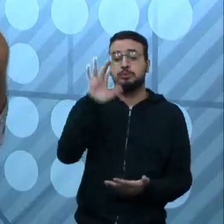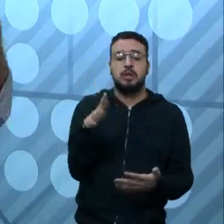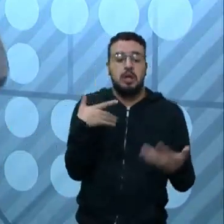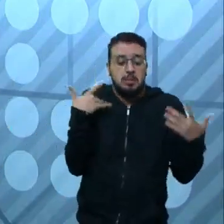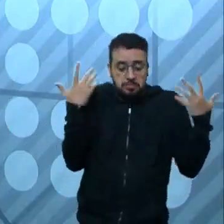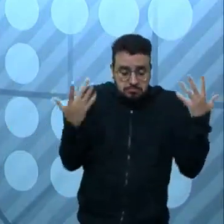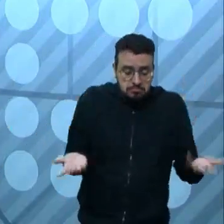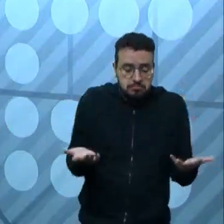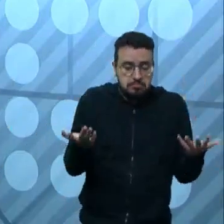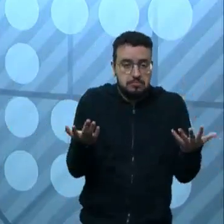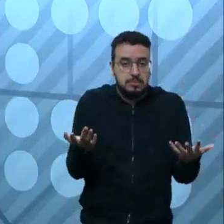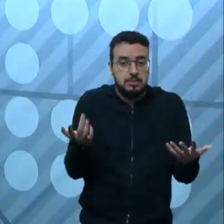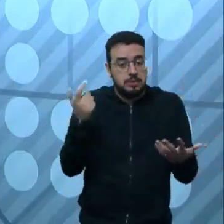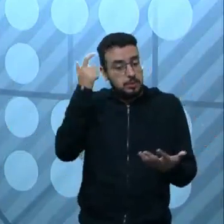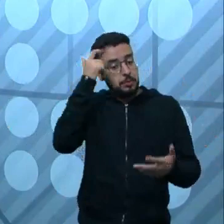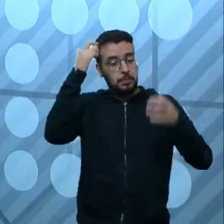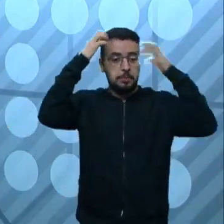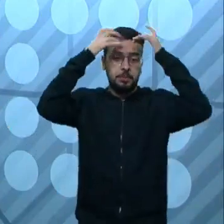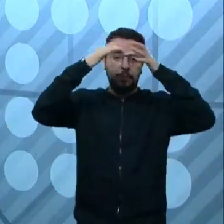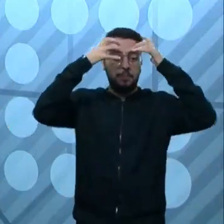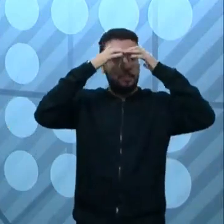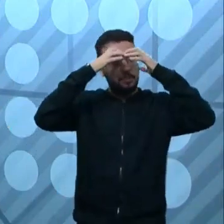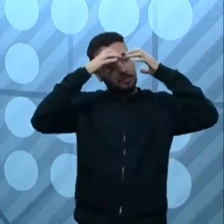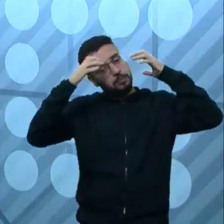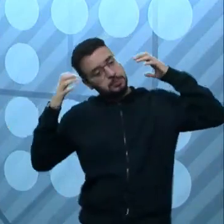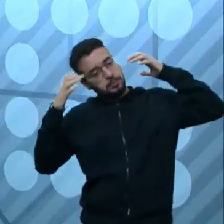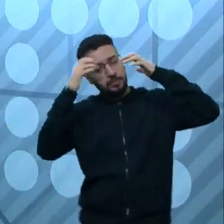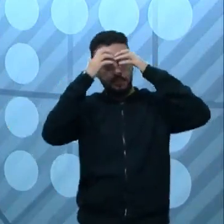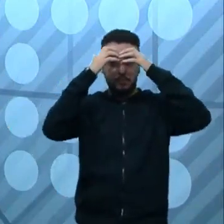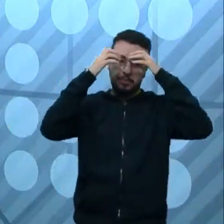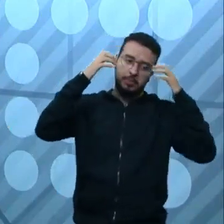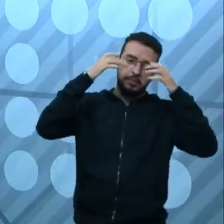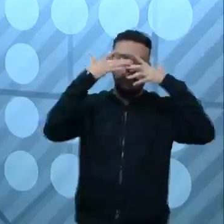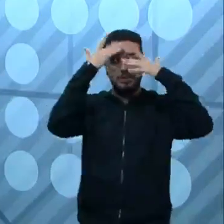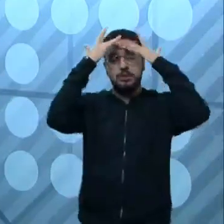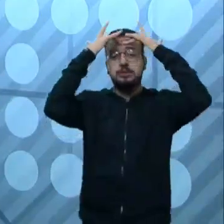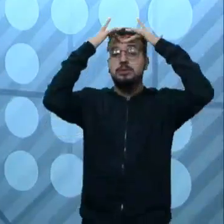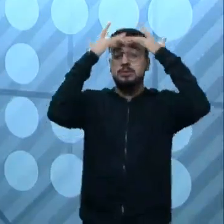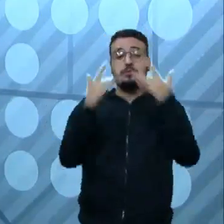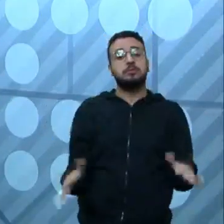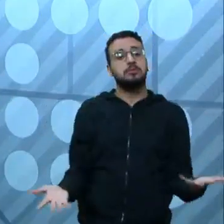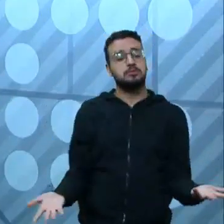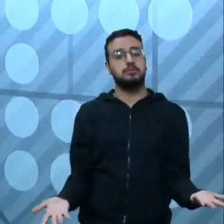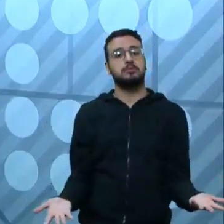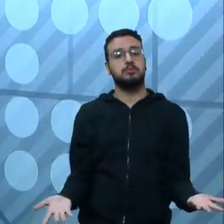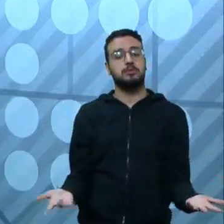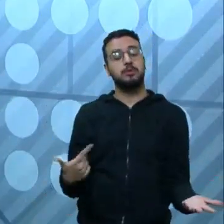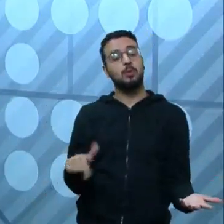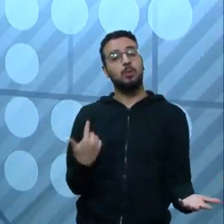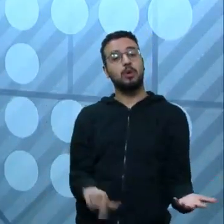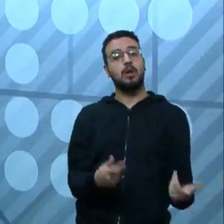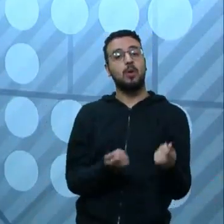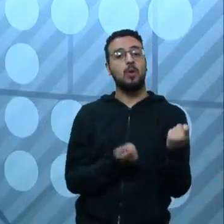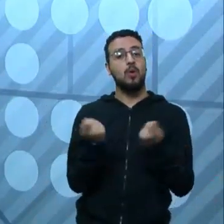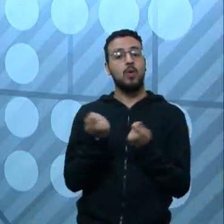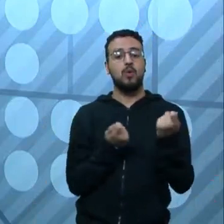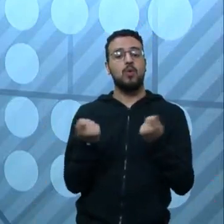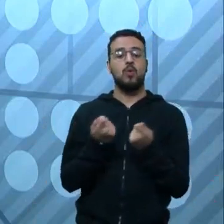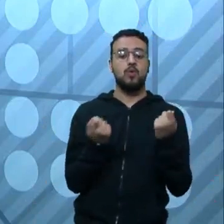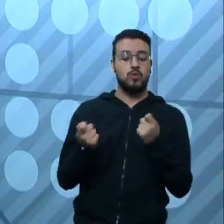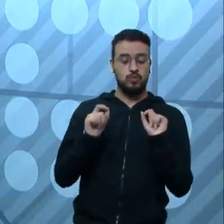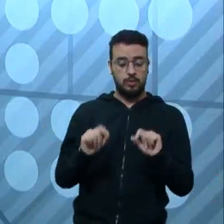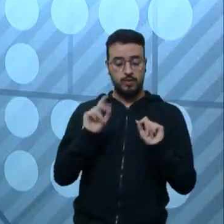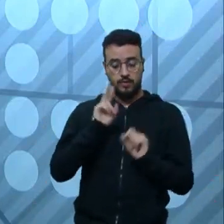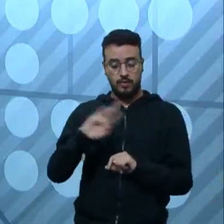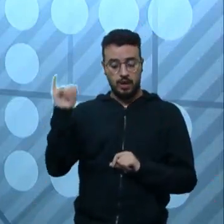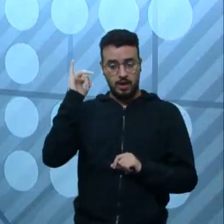qual lóbulo do cérebro está participando agora você sabe um pouquinho, mas você não tem o controle das atividades que vão